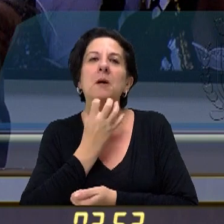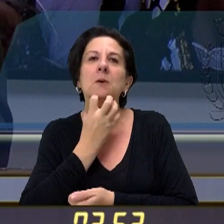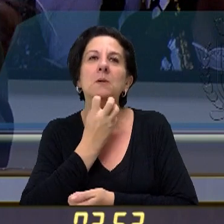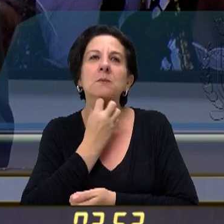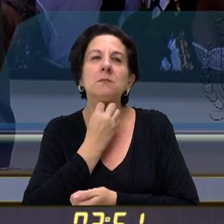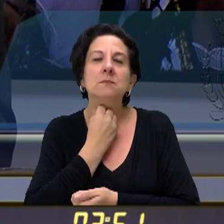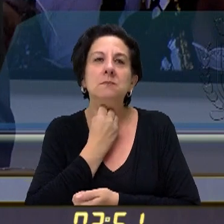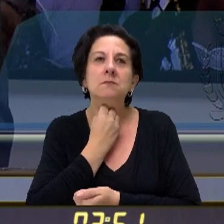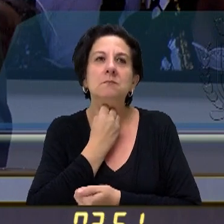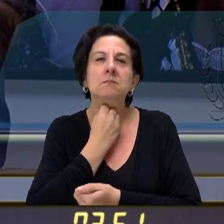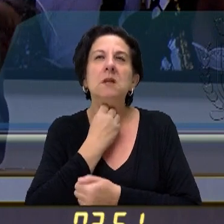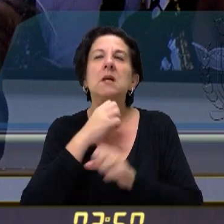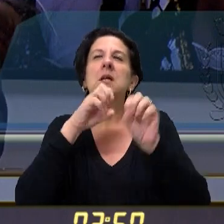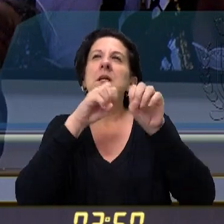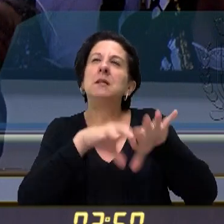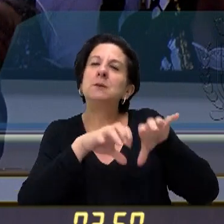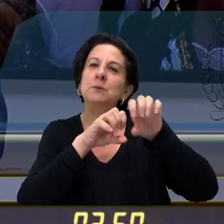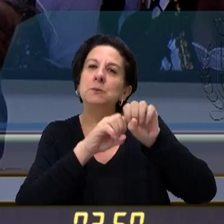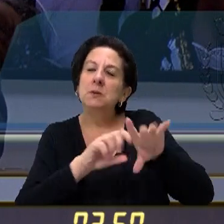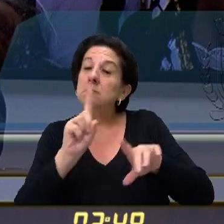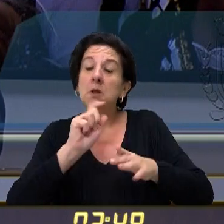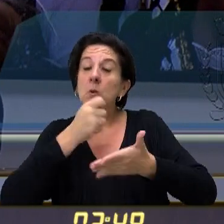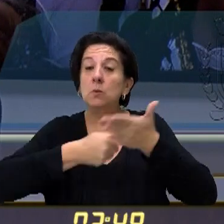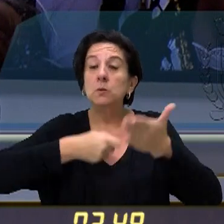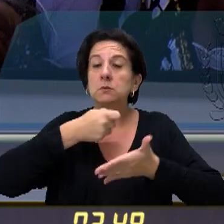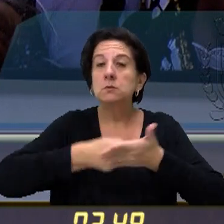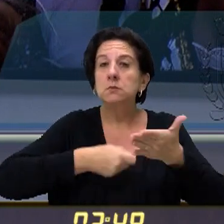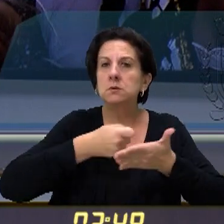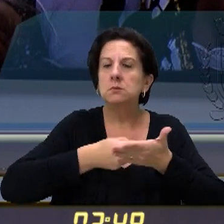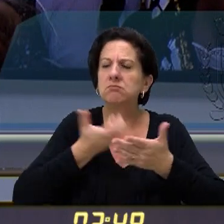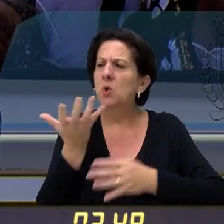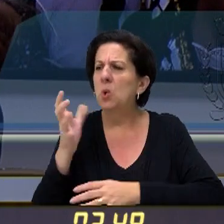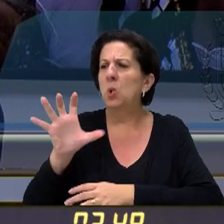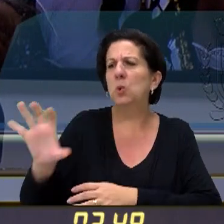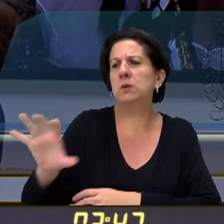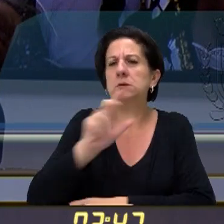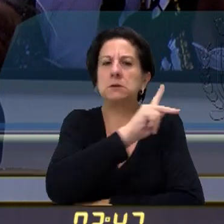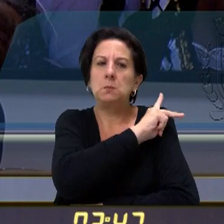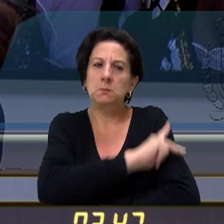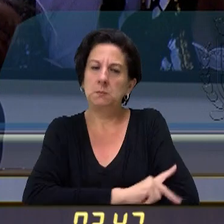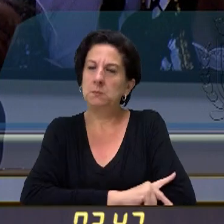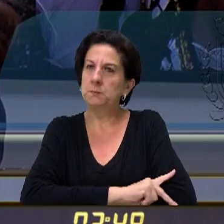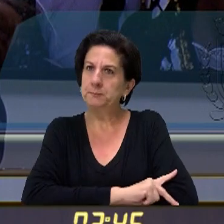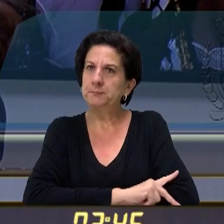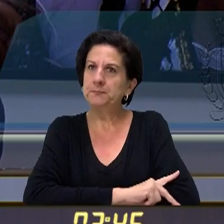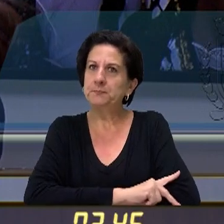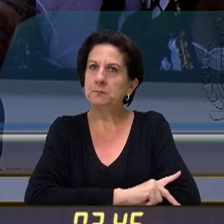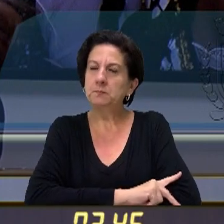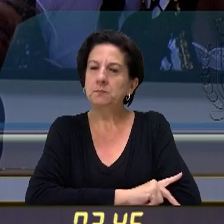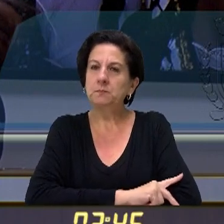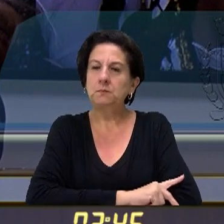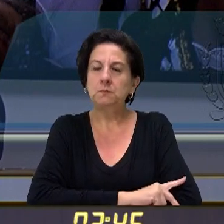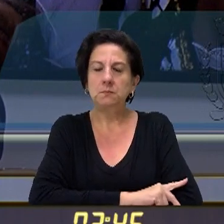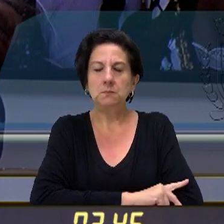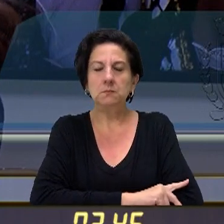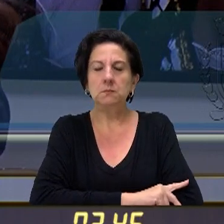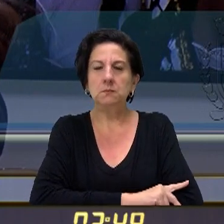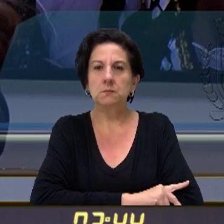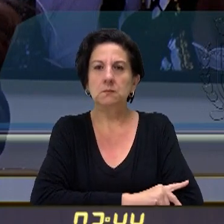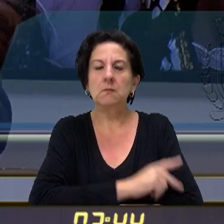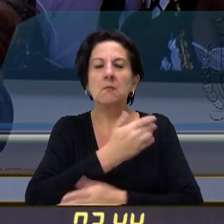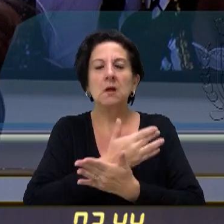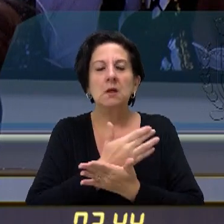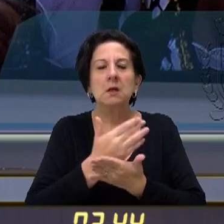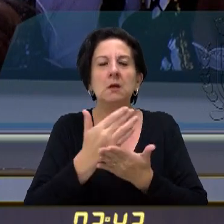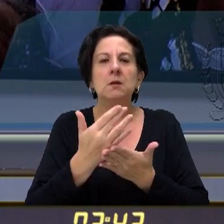também que ser educador e não lutar é uma contradição pedagógica. E a